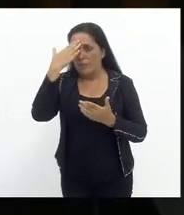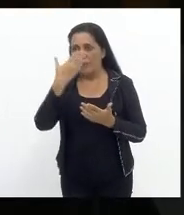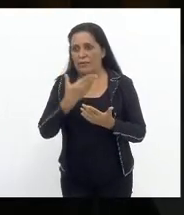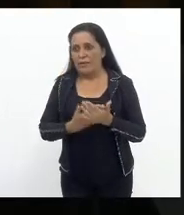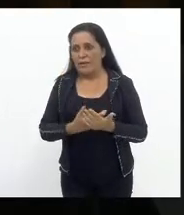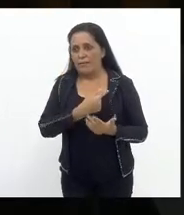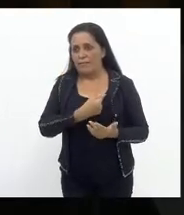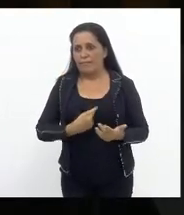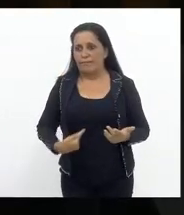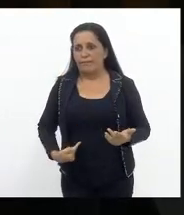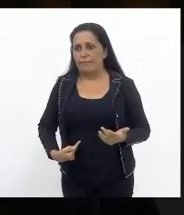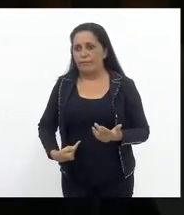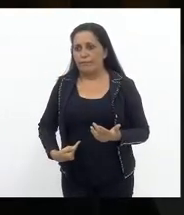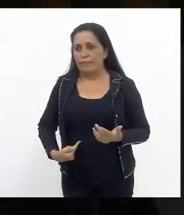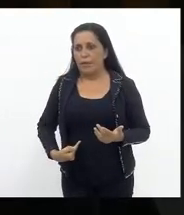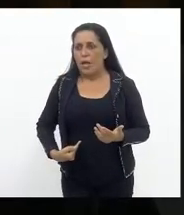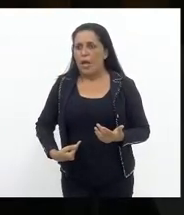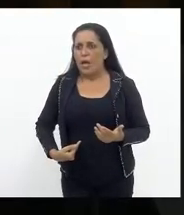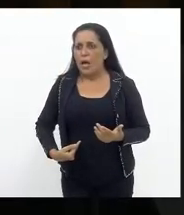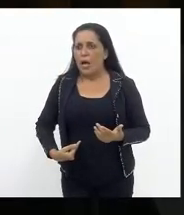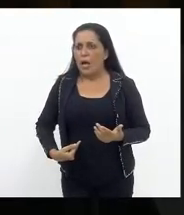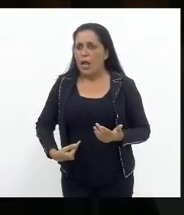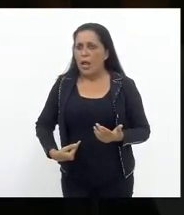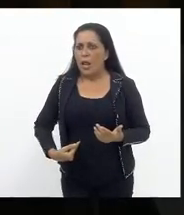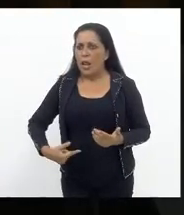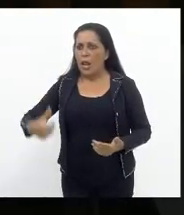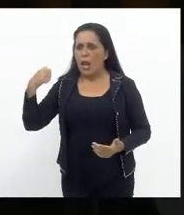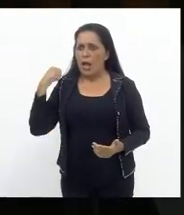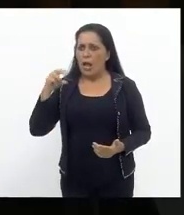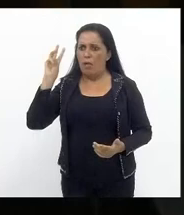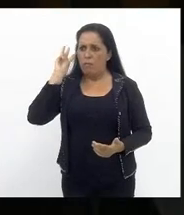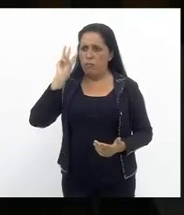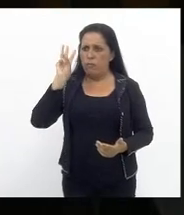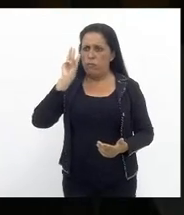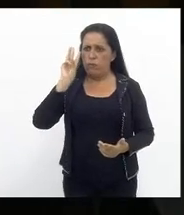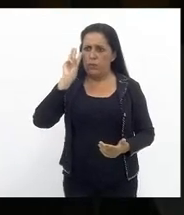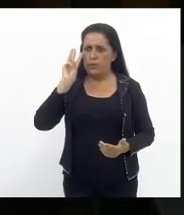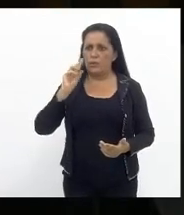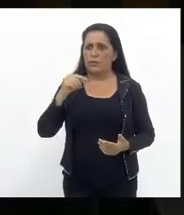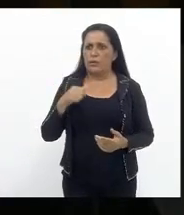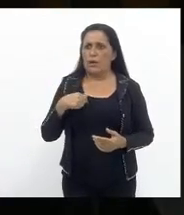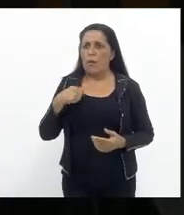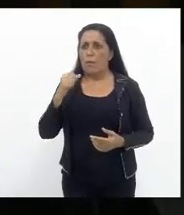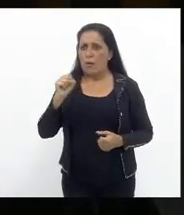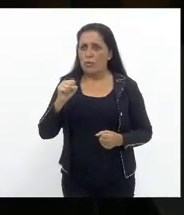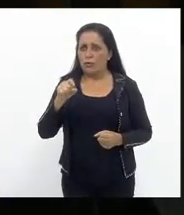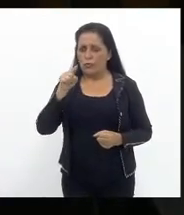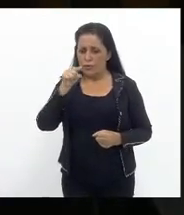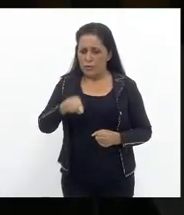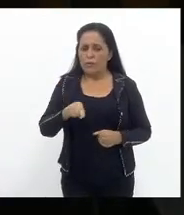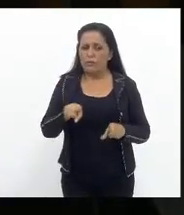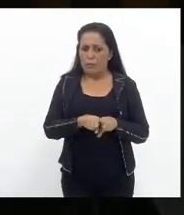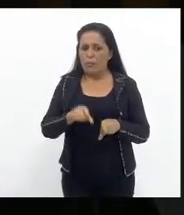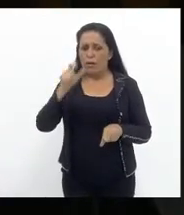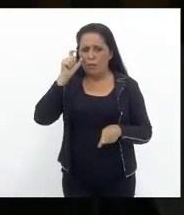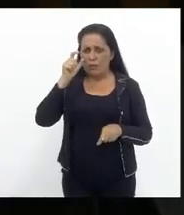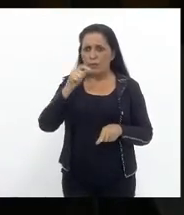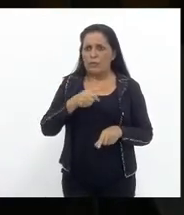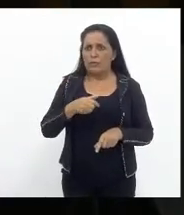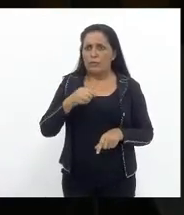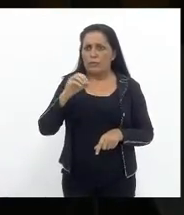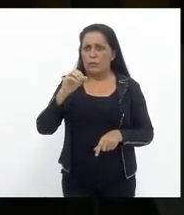governador. Pode não ter sido com o fanfarrão 01, pode não sair com o aprendiz de fanfarrão